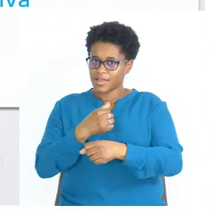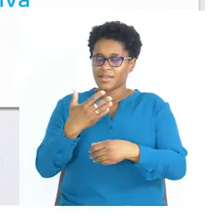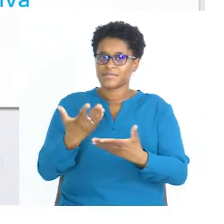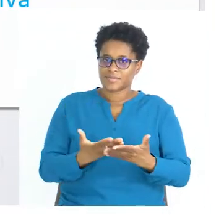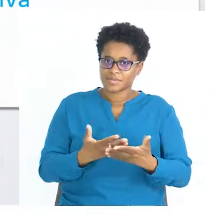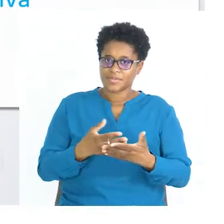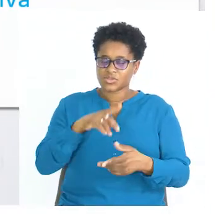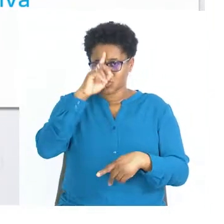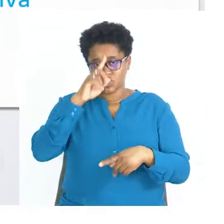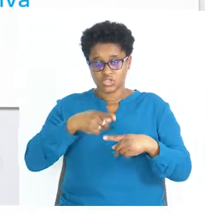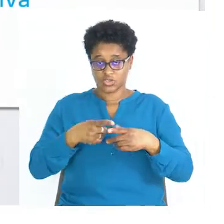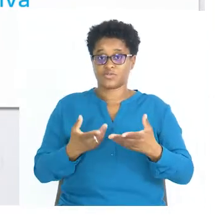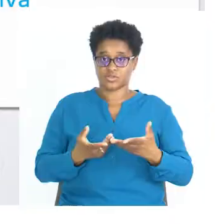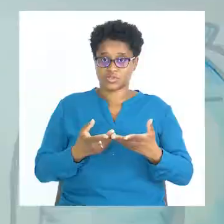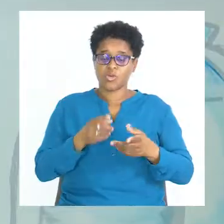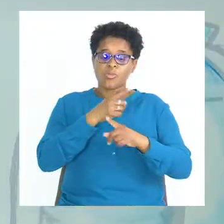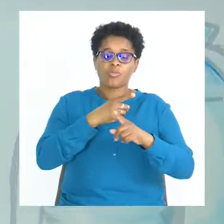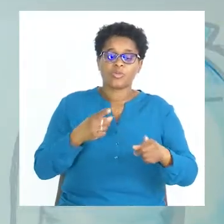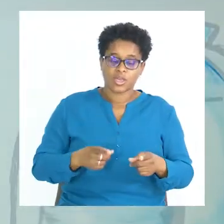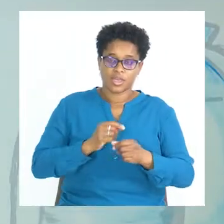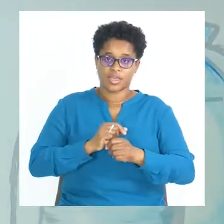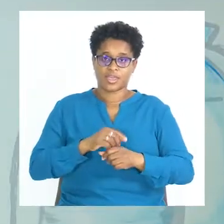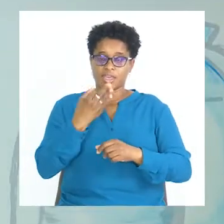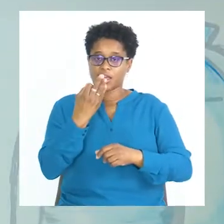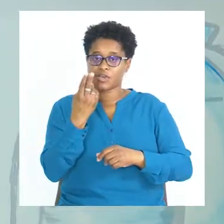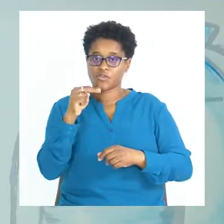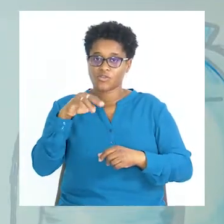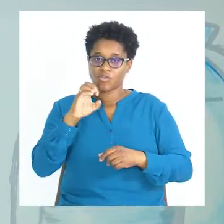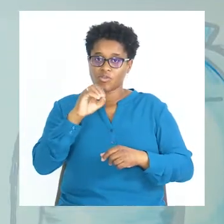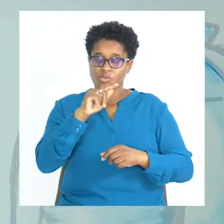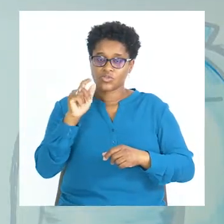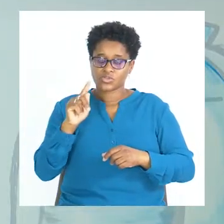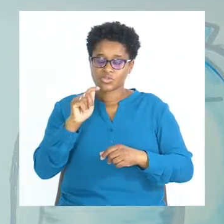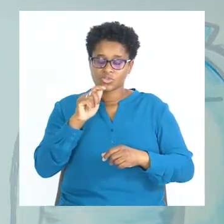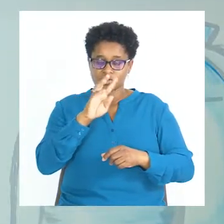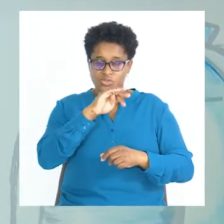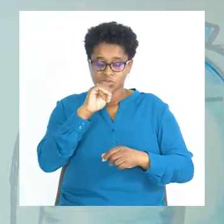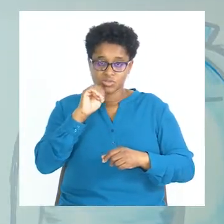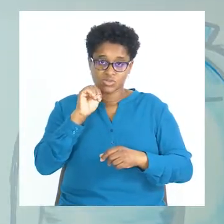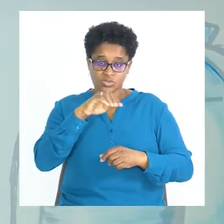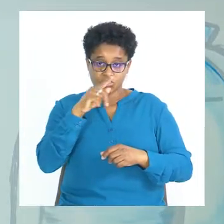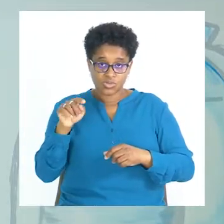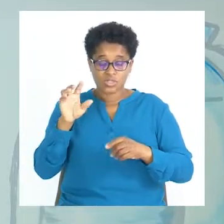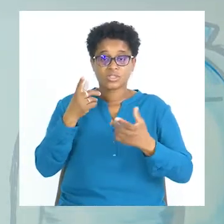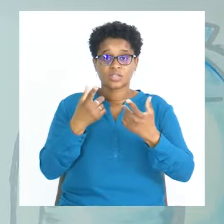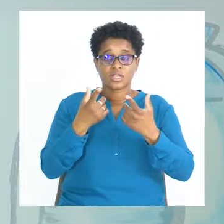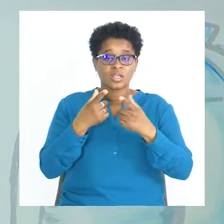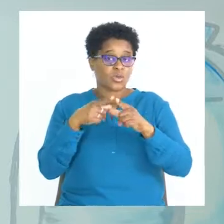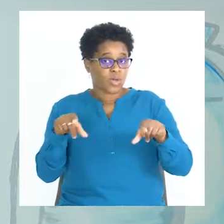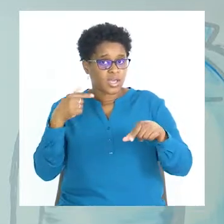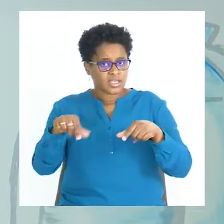trabalhado nos objetivos, o porquê que as funções de linguagens têm que estar ligadas